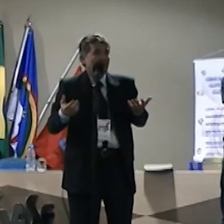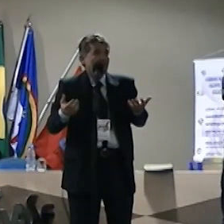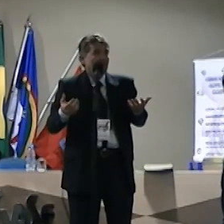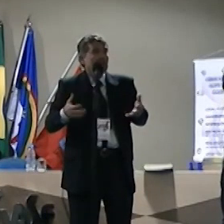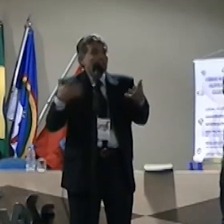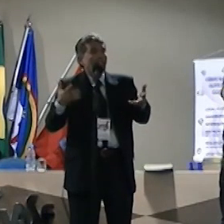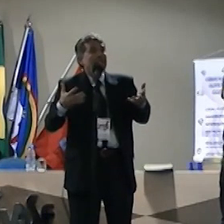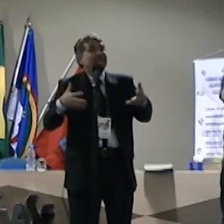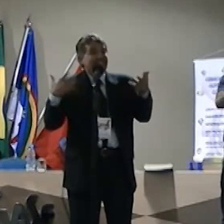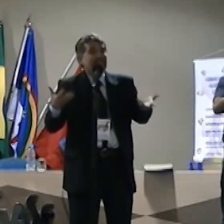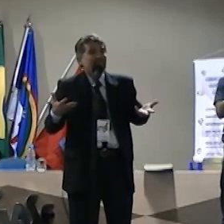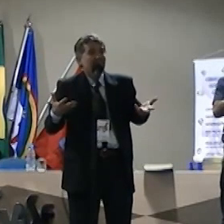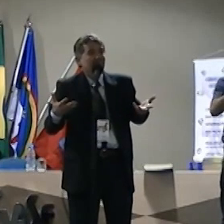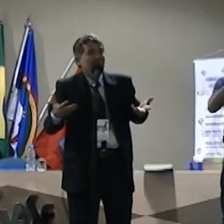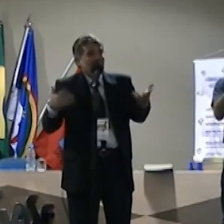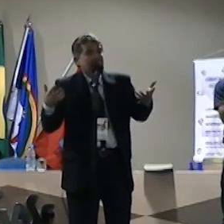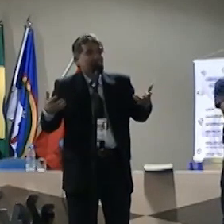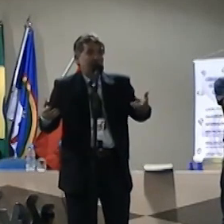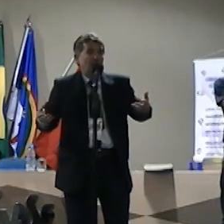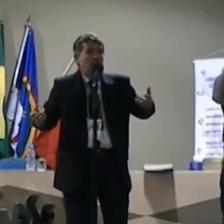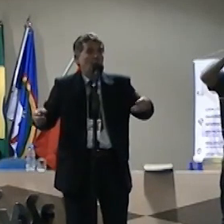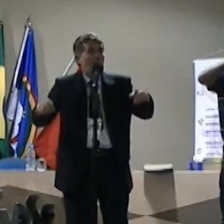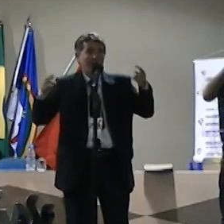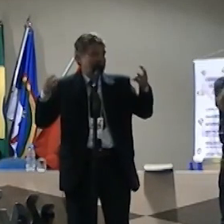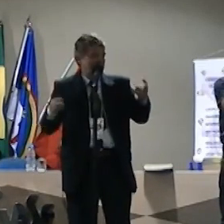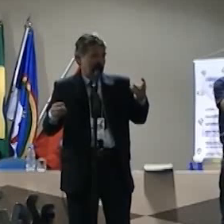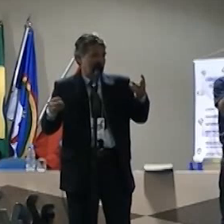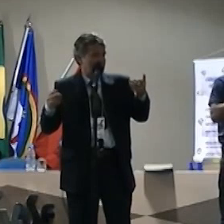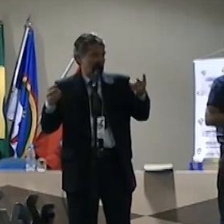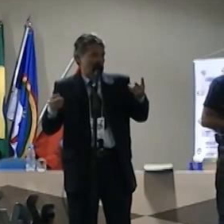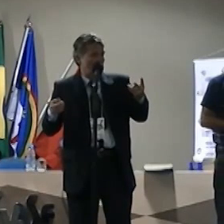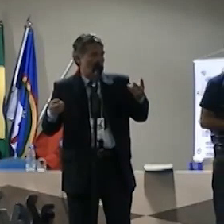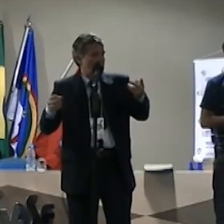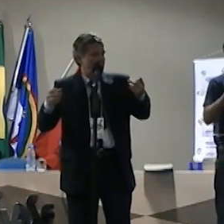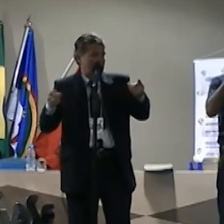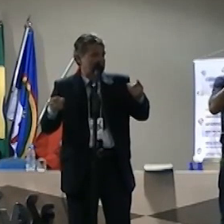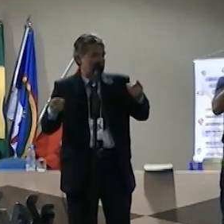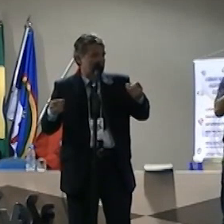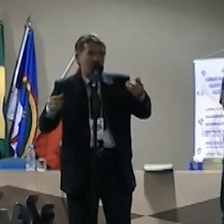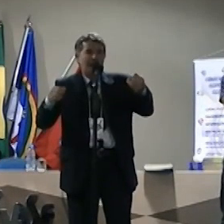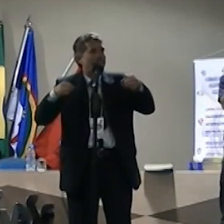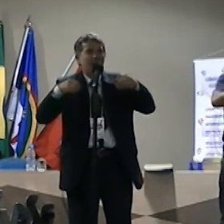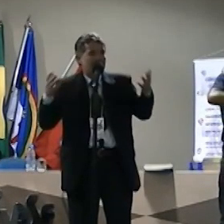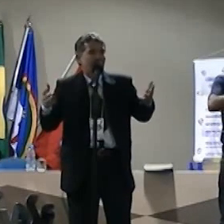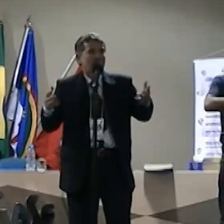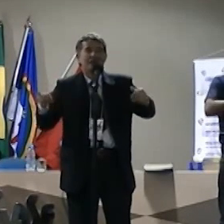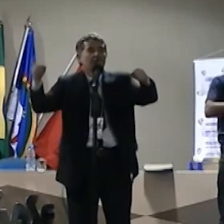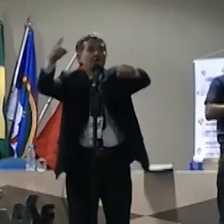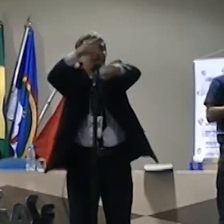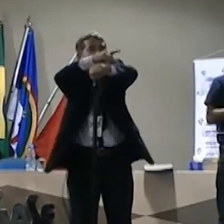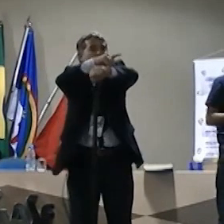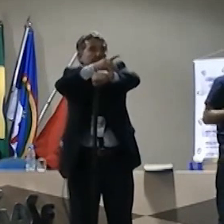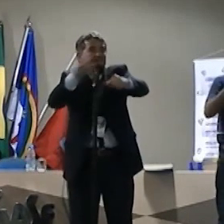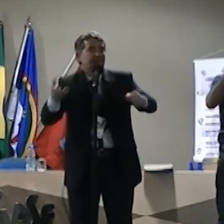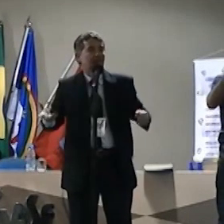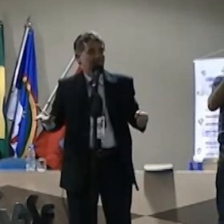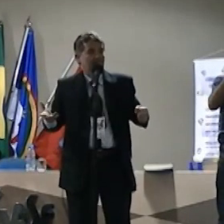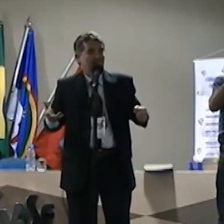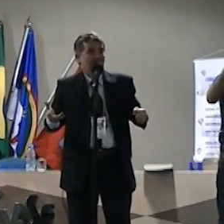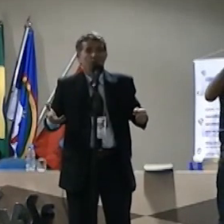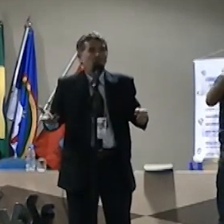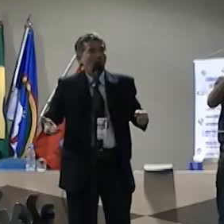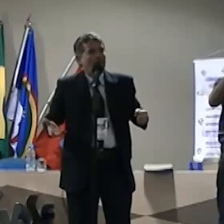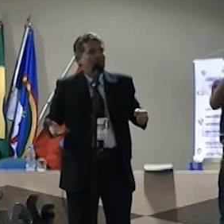palestra sobre dengue, e a intérprete colocou para dengue, para chikungunya, para zika, para o que mais fosse, só a letra D aqui em